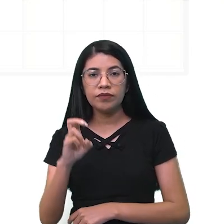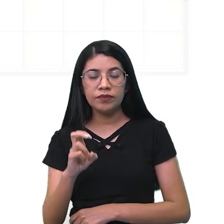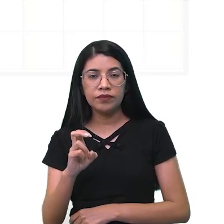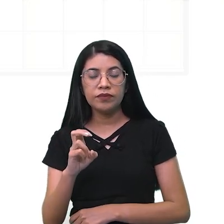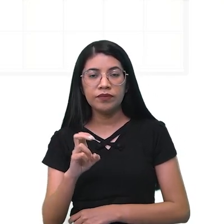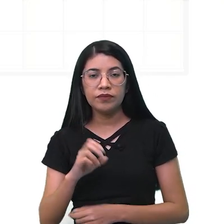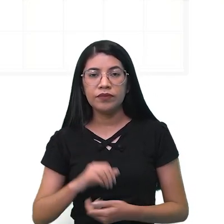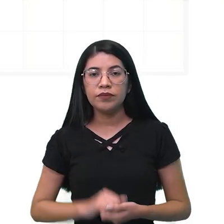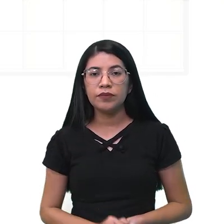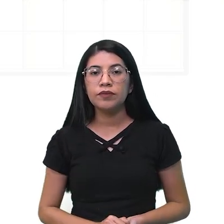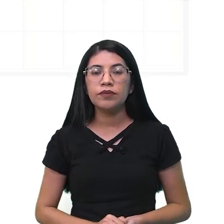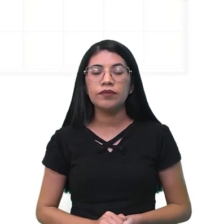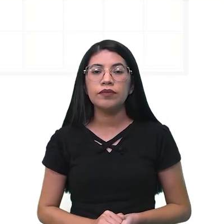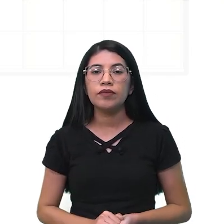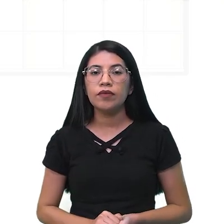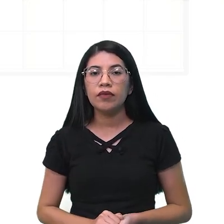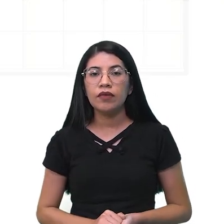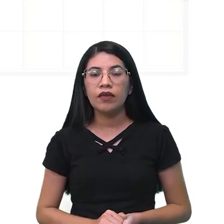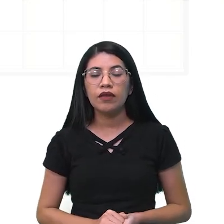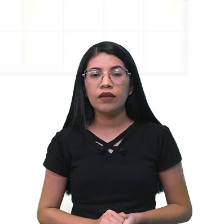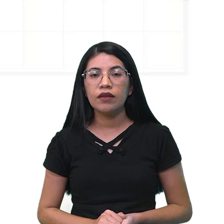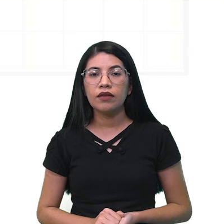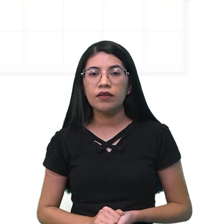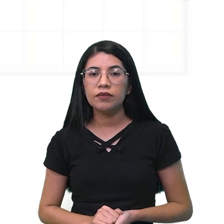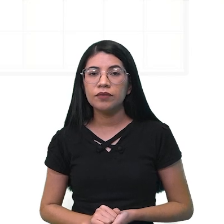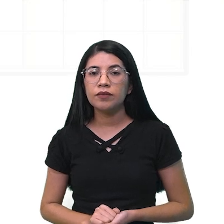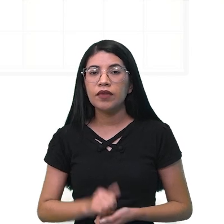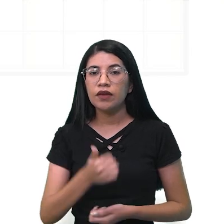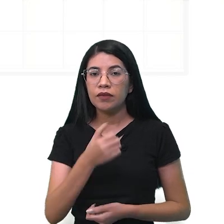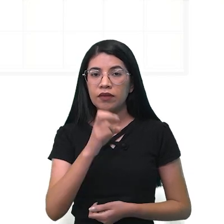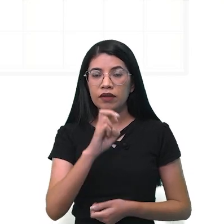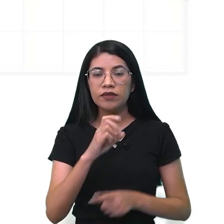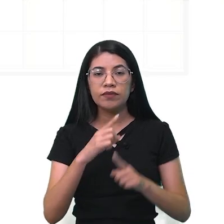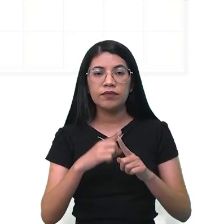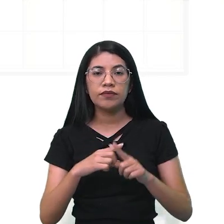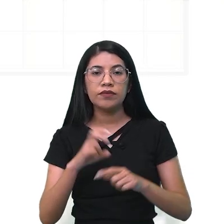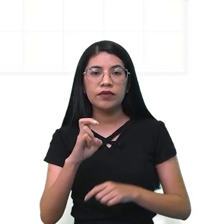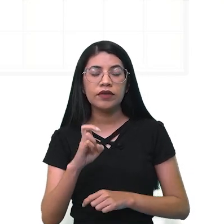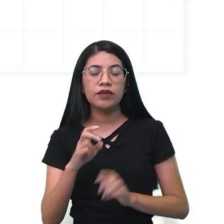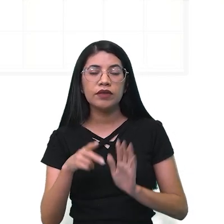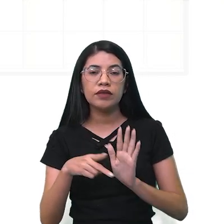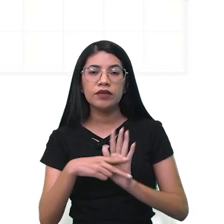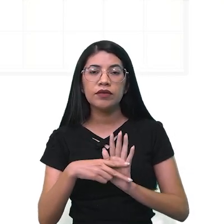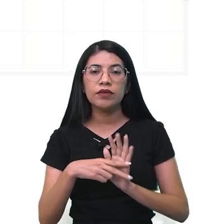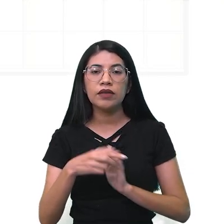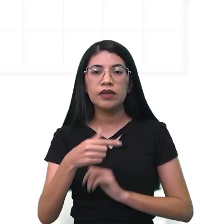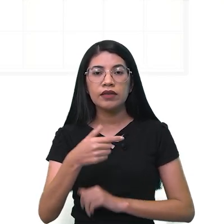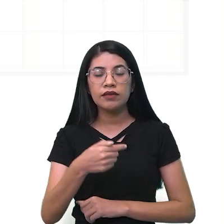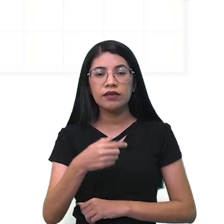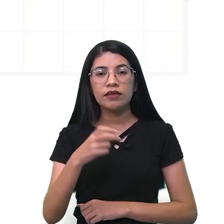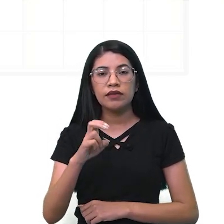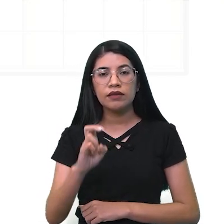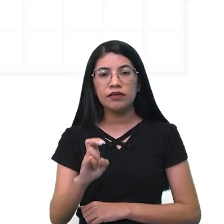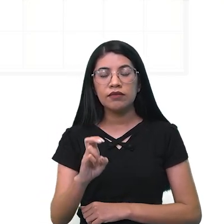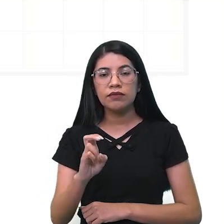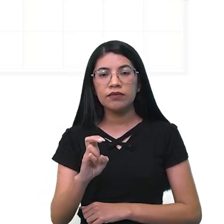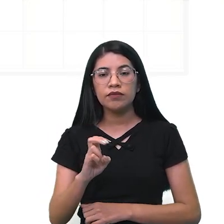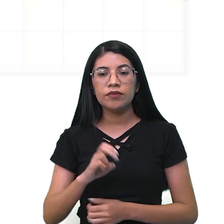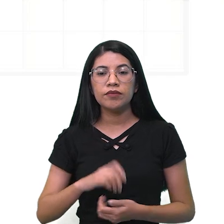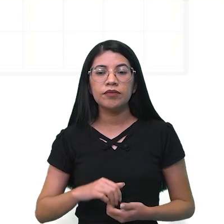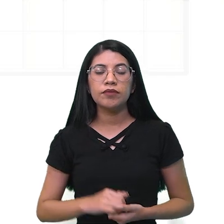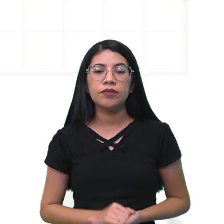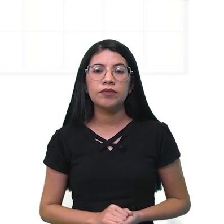vezes 5, ok? 15 vezes 5 é igual a 75, né? Então